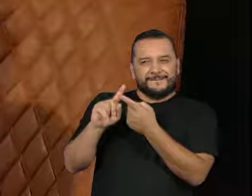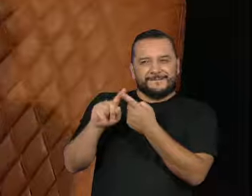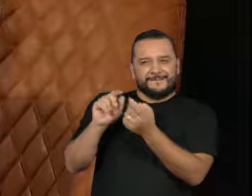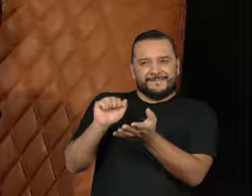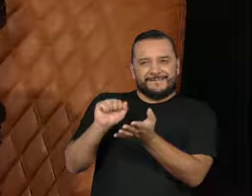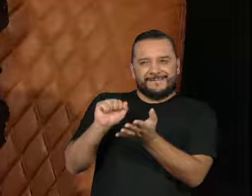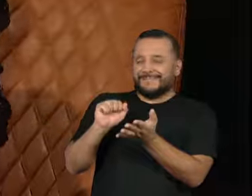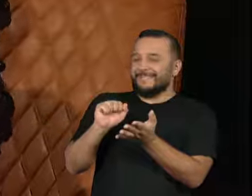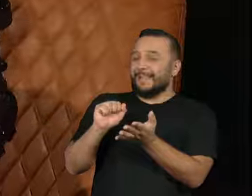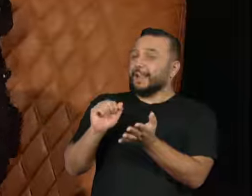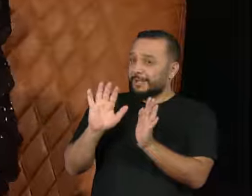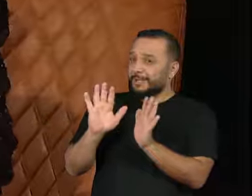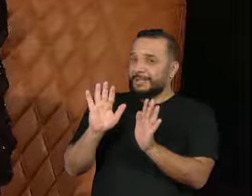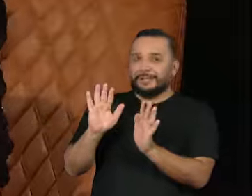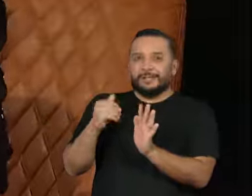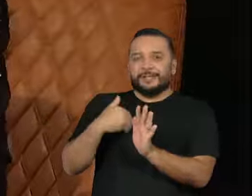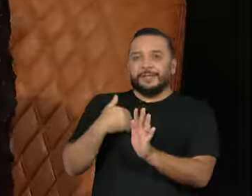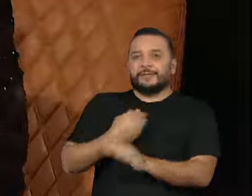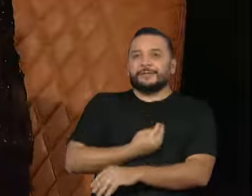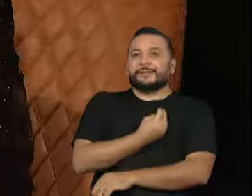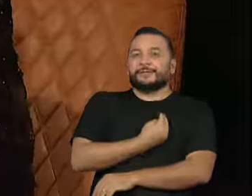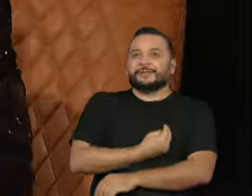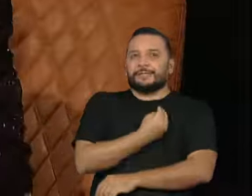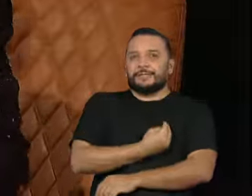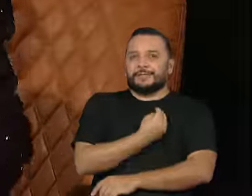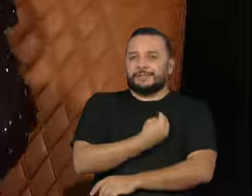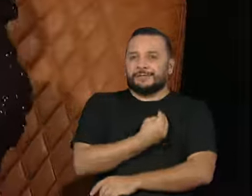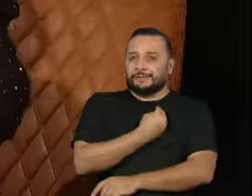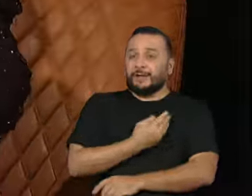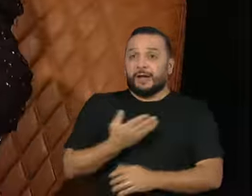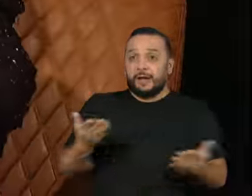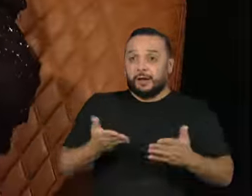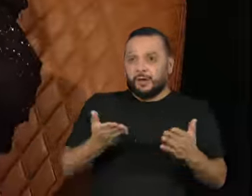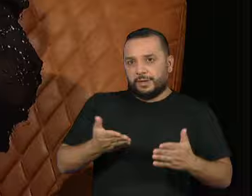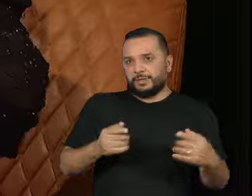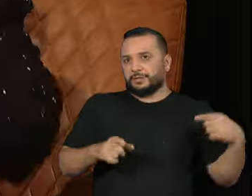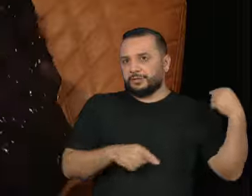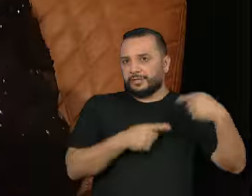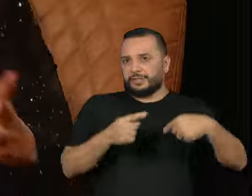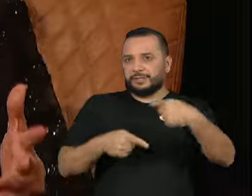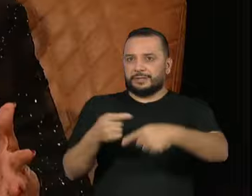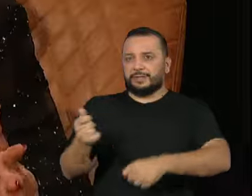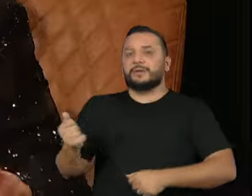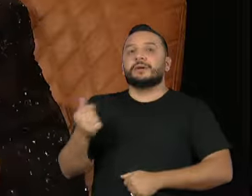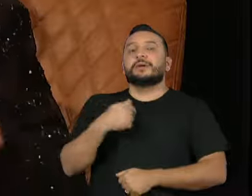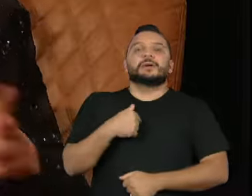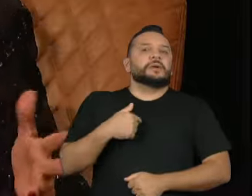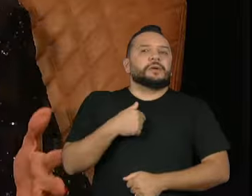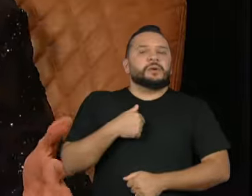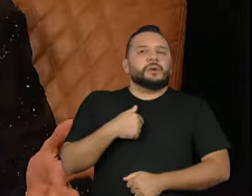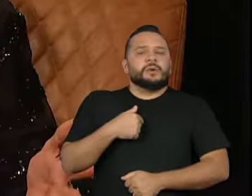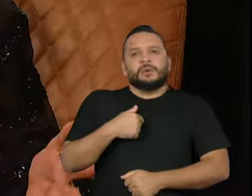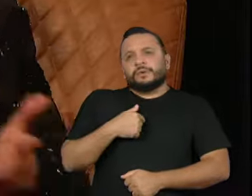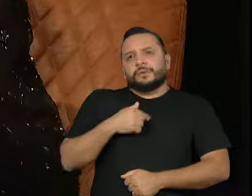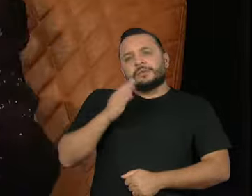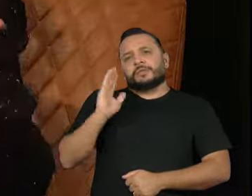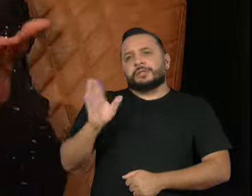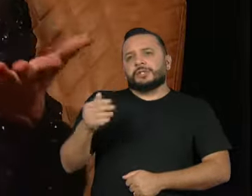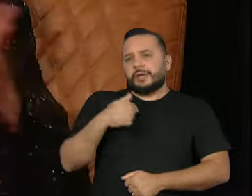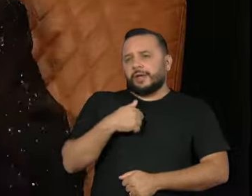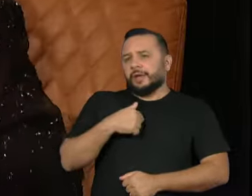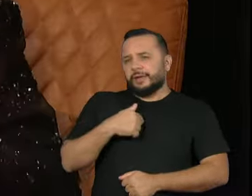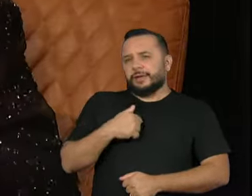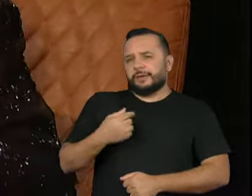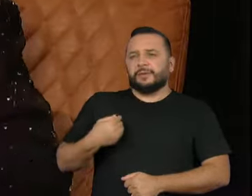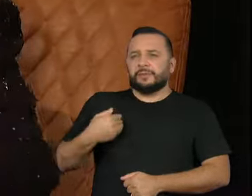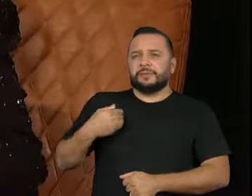Deus, é hoje, nessa geração, eu fico pensando, a maior escola, porque eu não vivo de passado mesmo, você sabe,